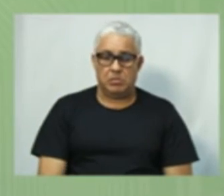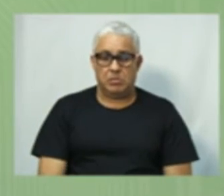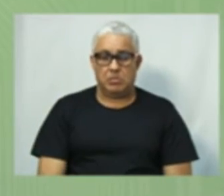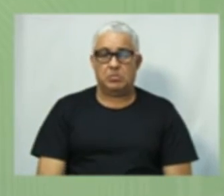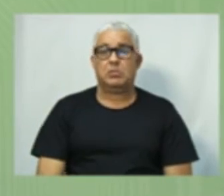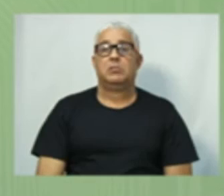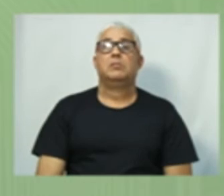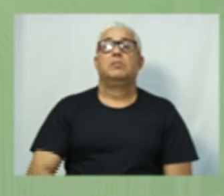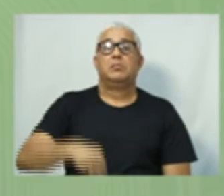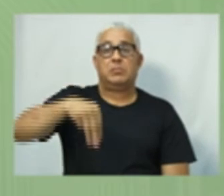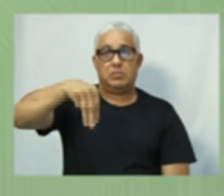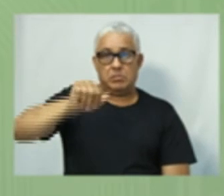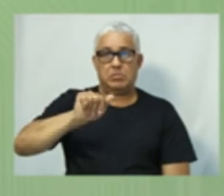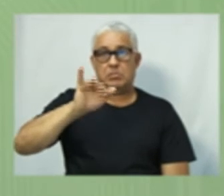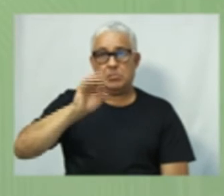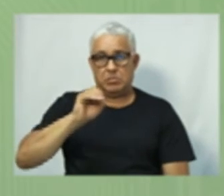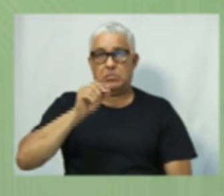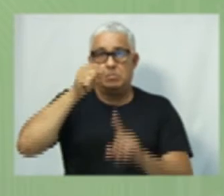Maio,